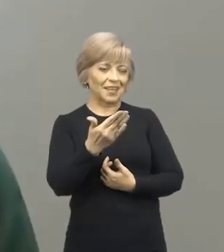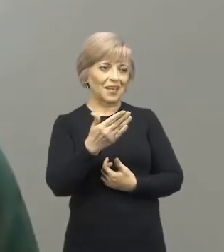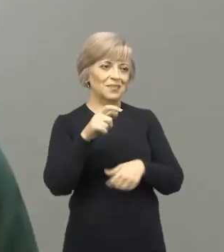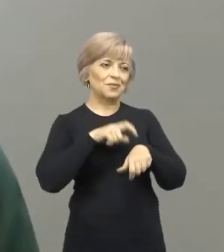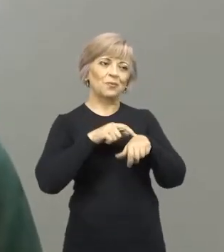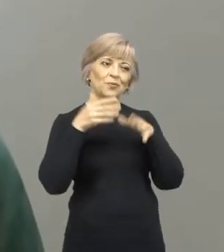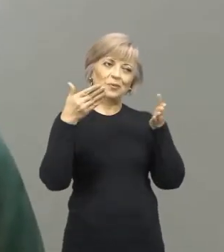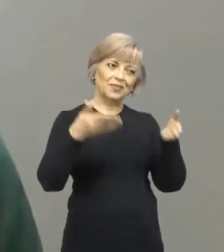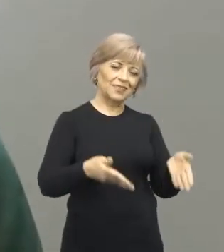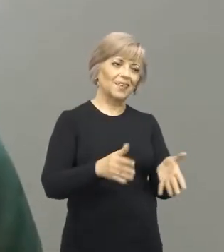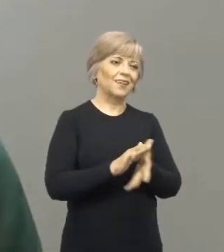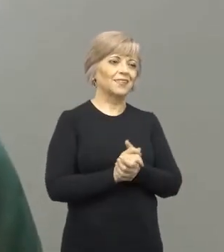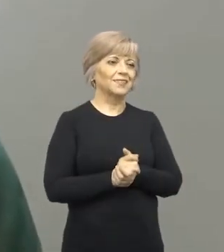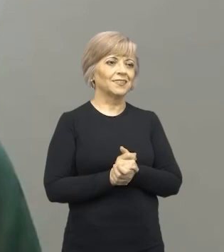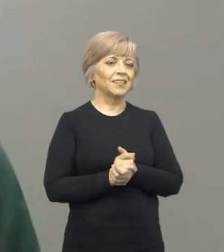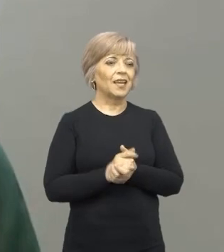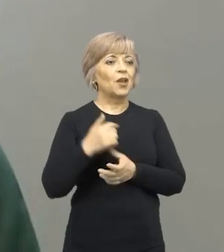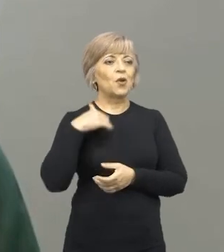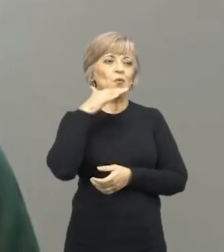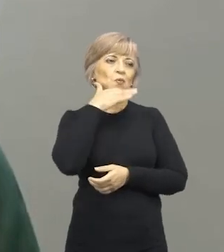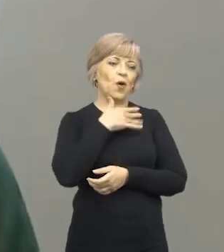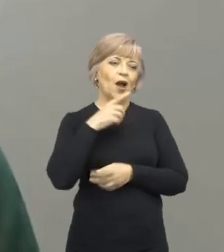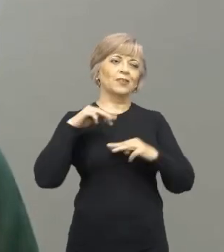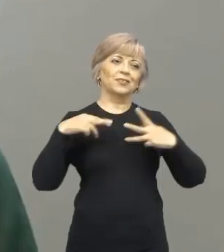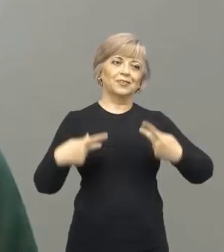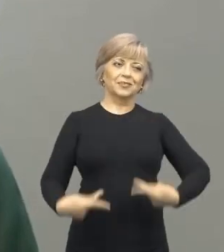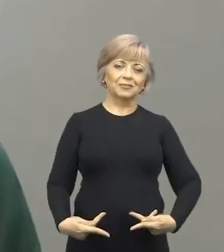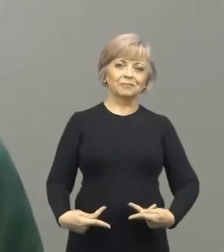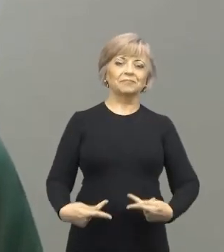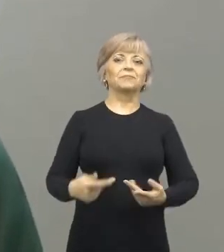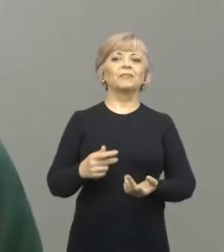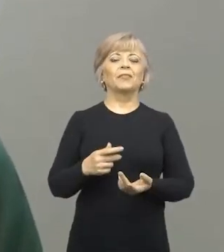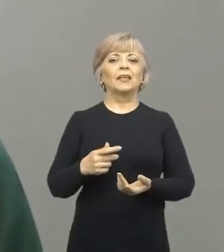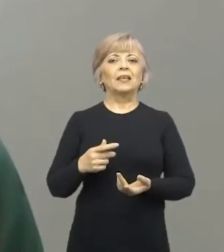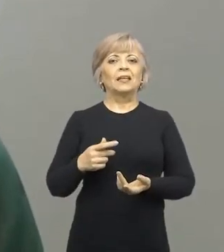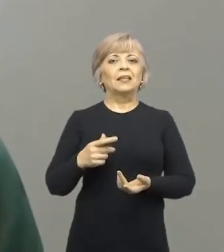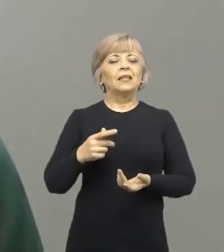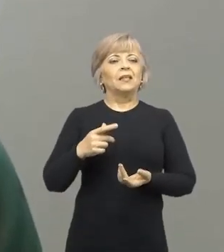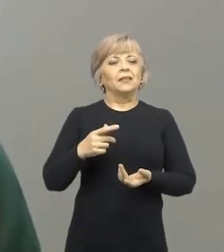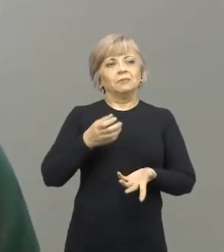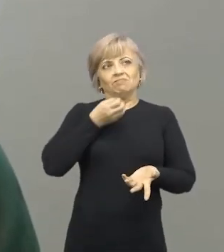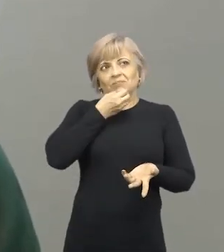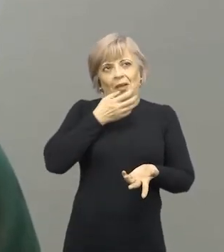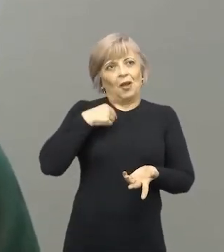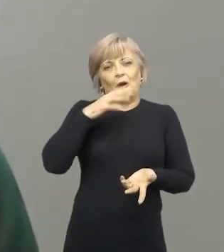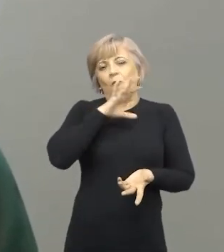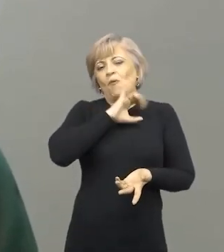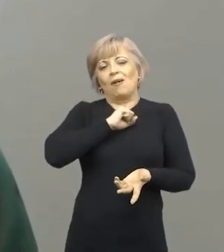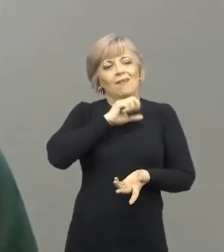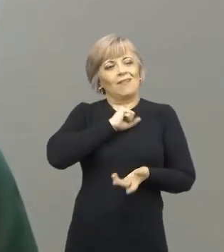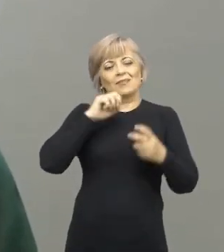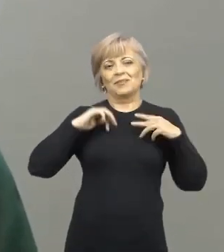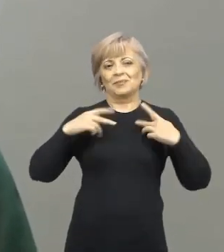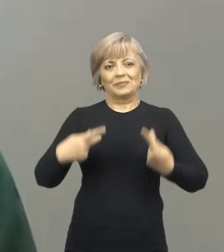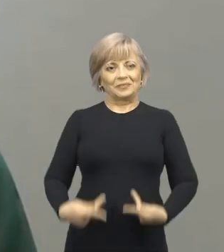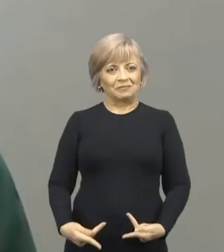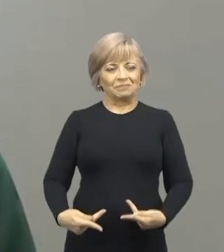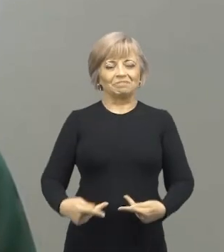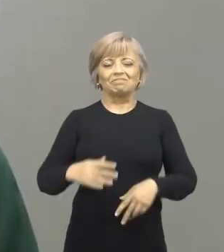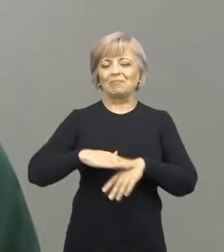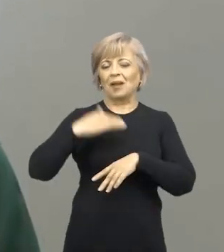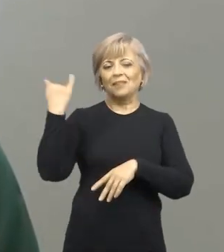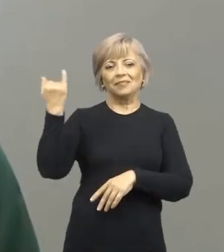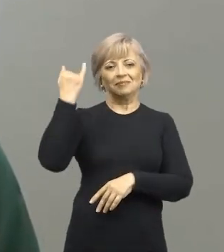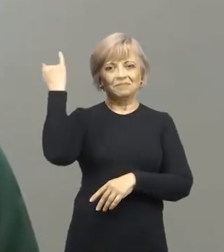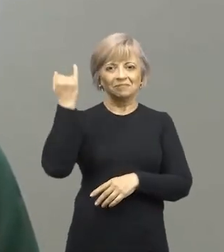a oportunidade. Acho que o Ministério Público Bem, eu amo essa instituição acima de